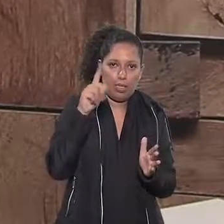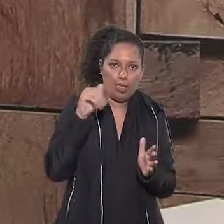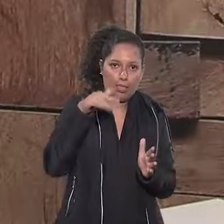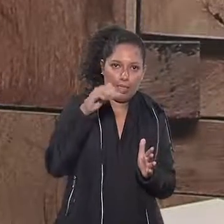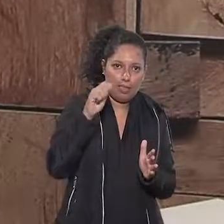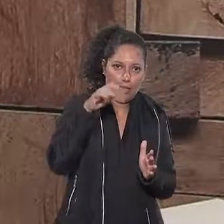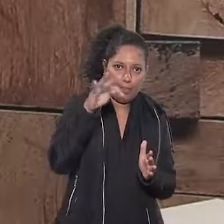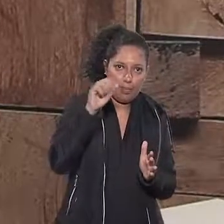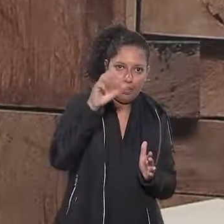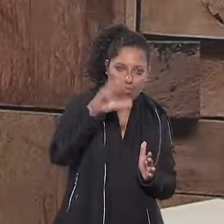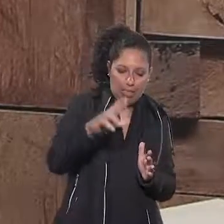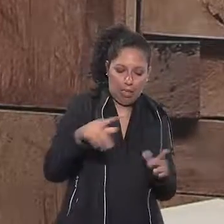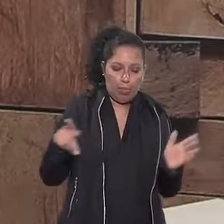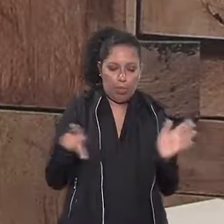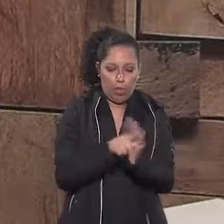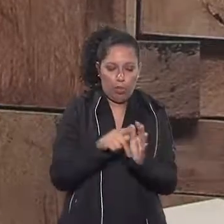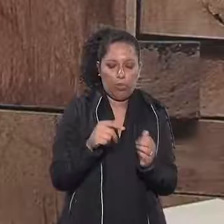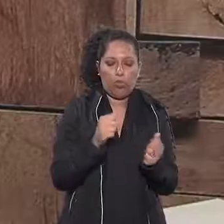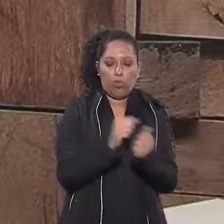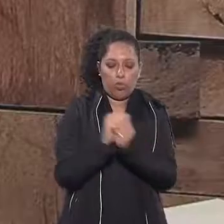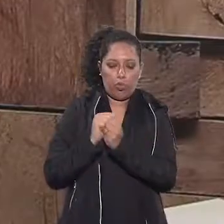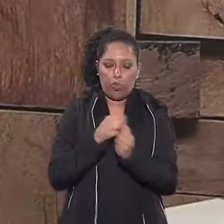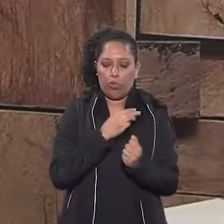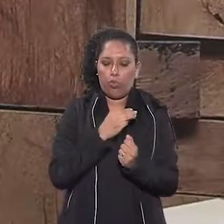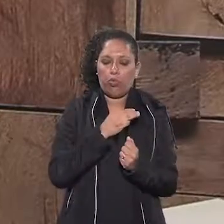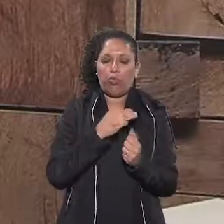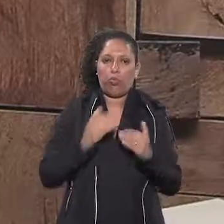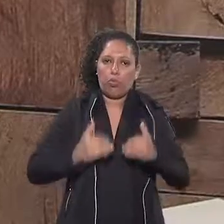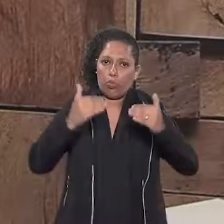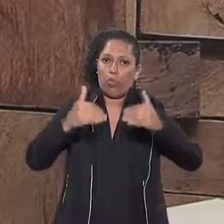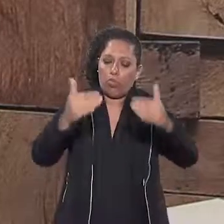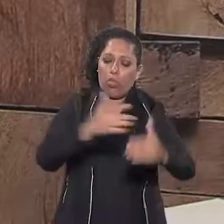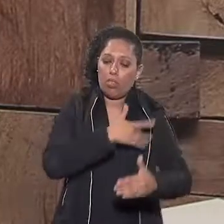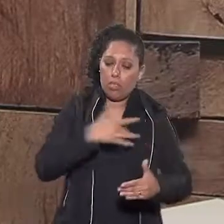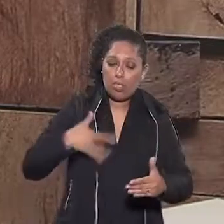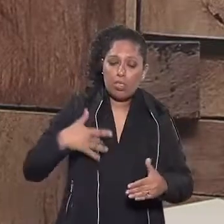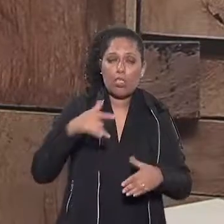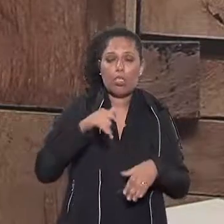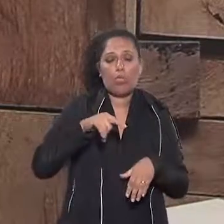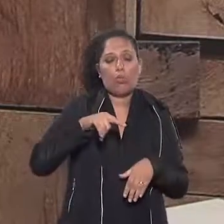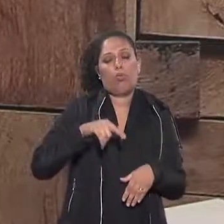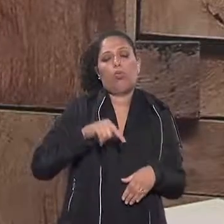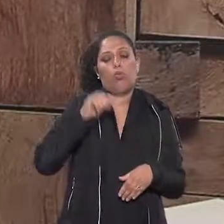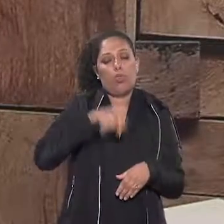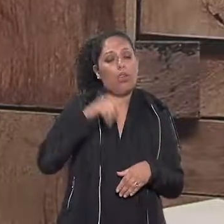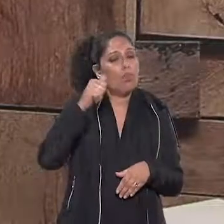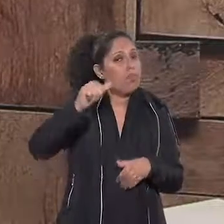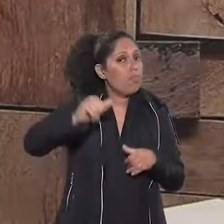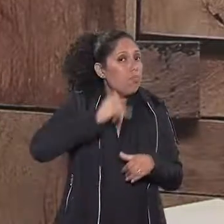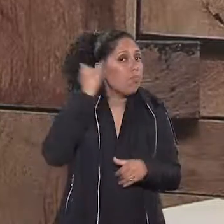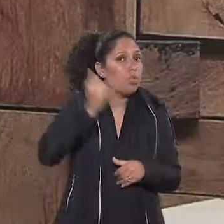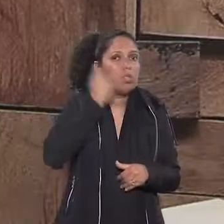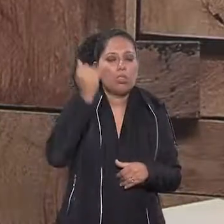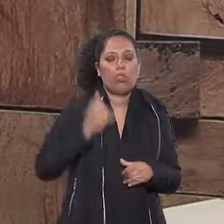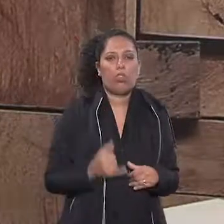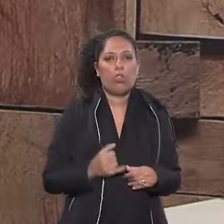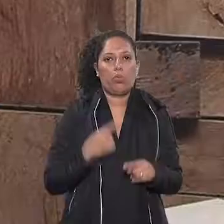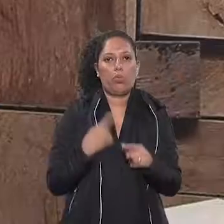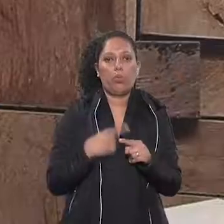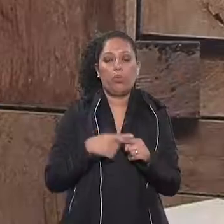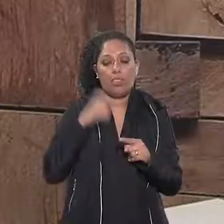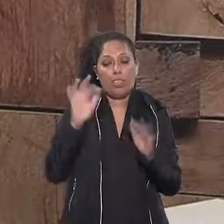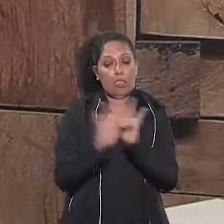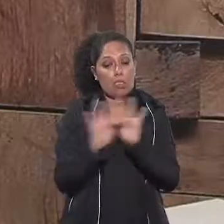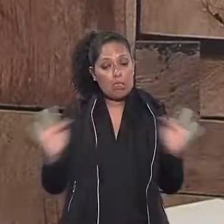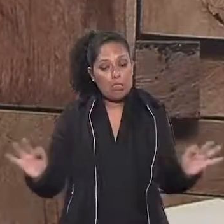pelo Ministério da Saúde em conjunto com pesquisadores da USP, um dos mais avançados do mundo, reconhecidos no mundo inteiro.